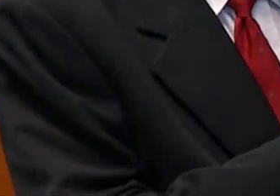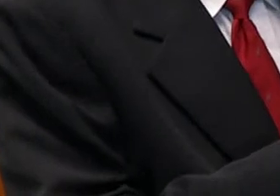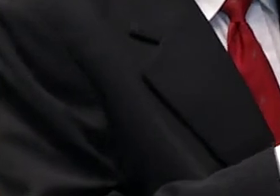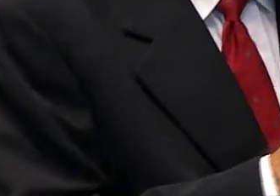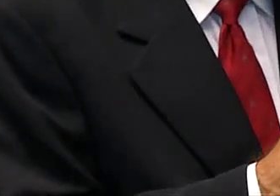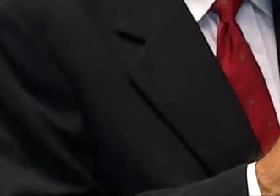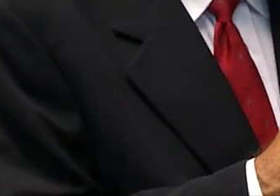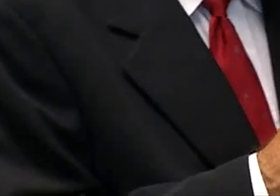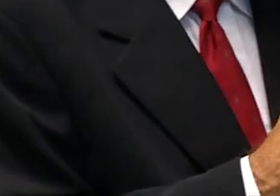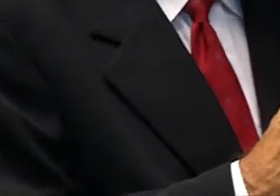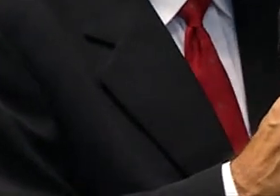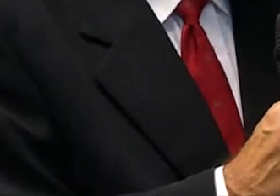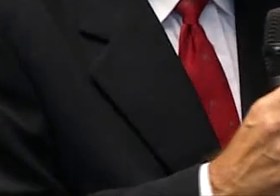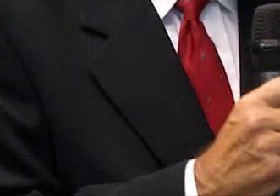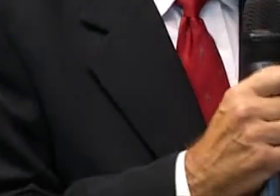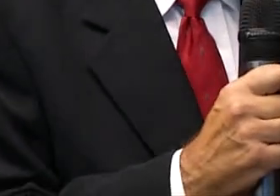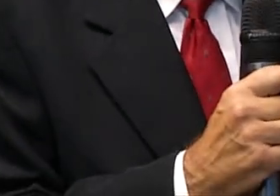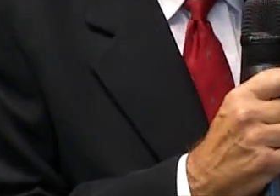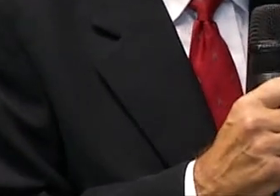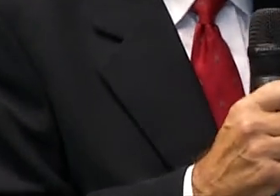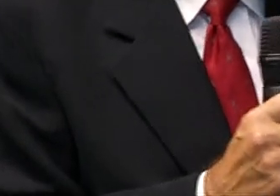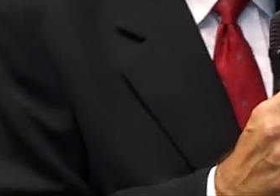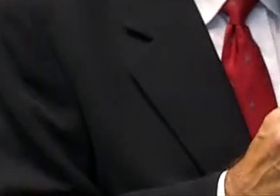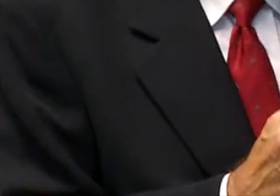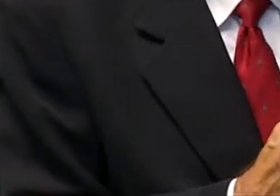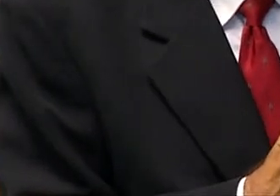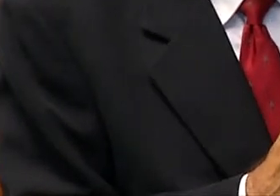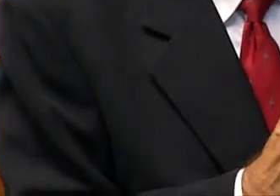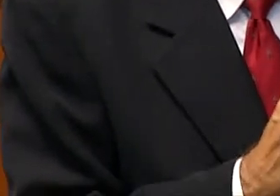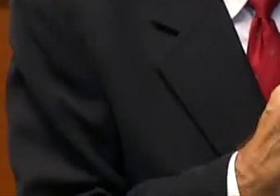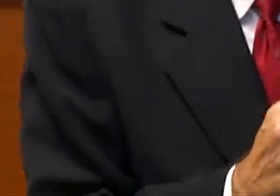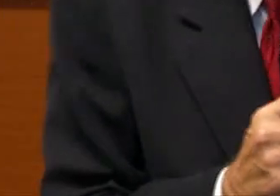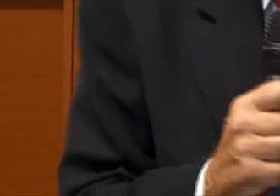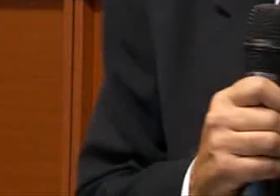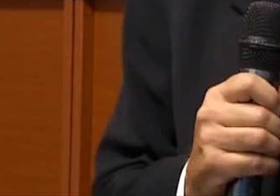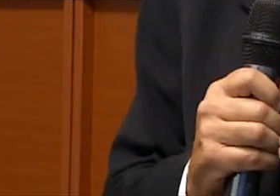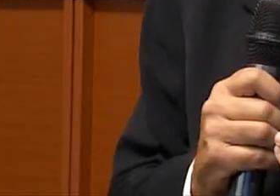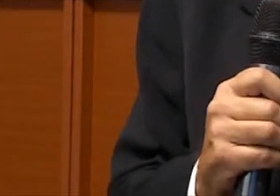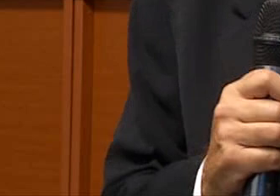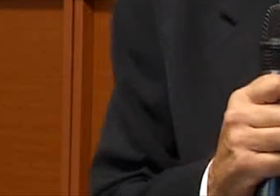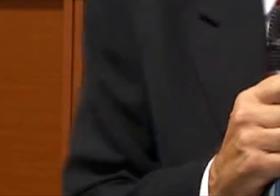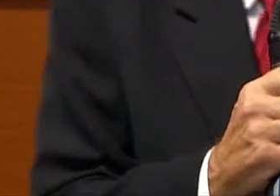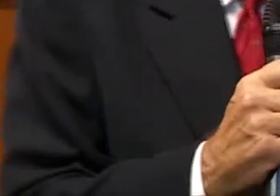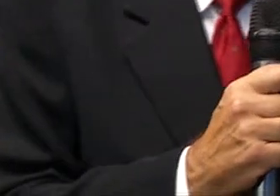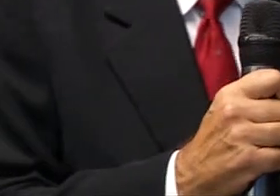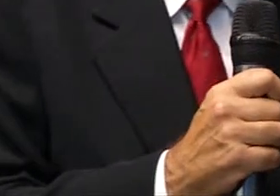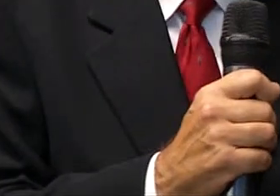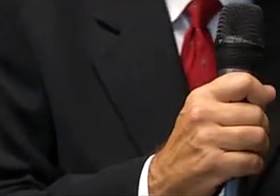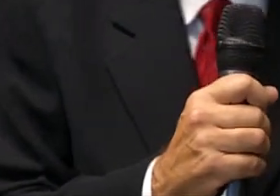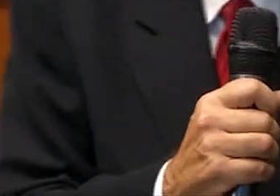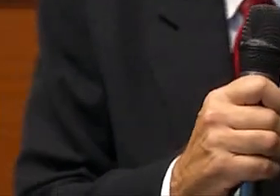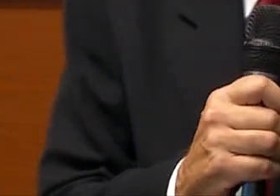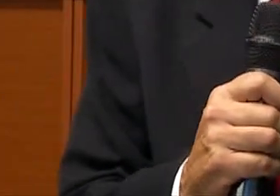próprio doutor Hélio, que a gente sabe o trabalho que ele faz aqui. E na sua fala, você falou